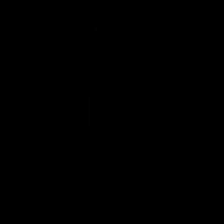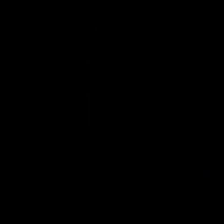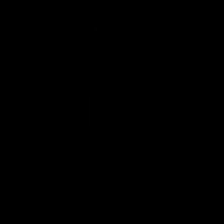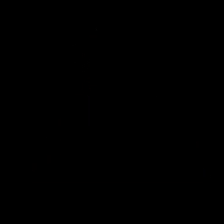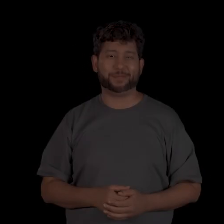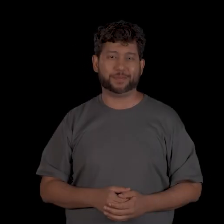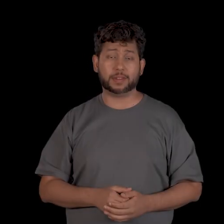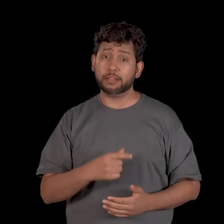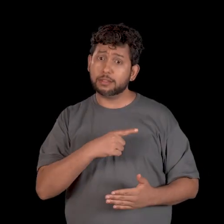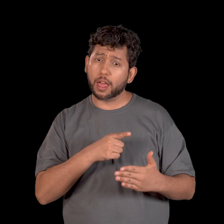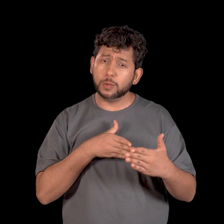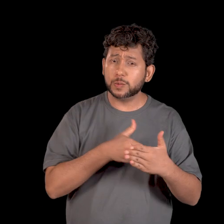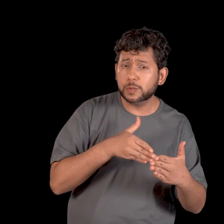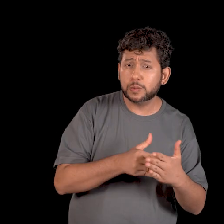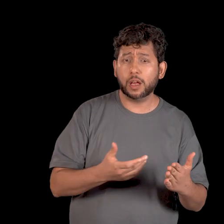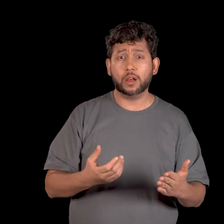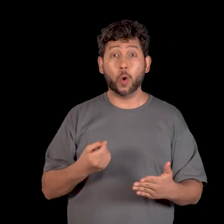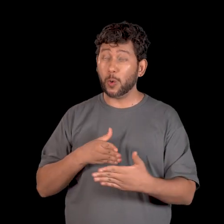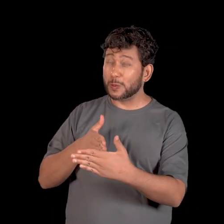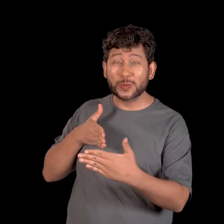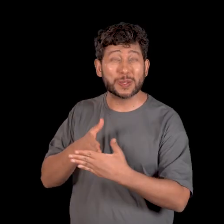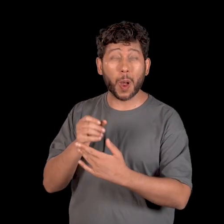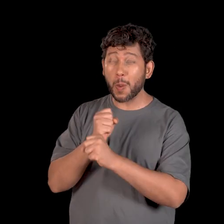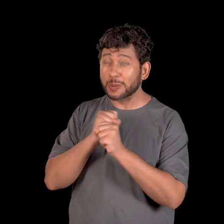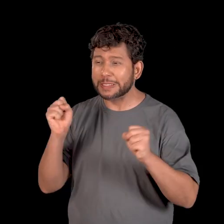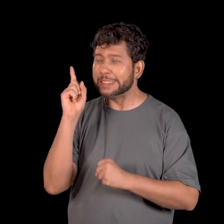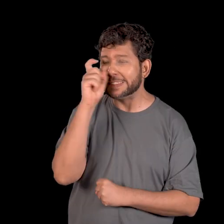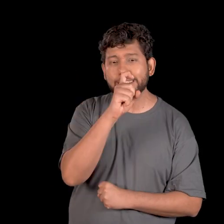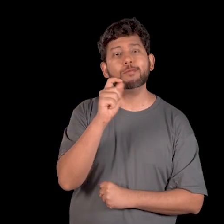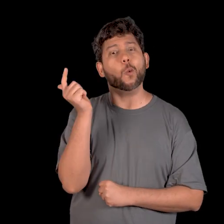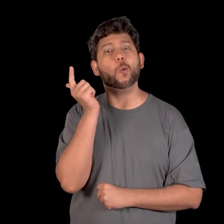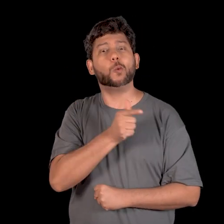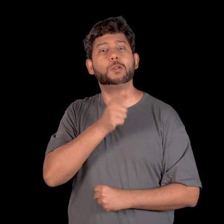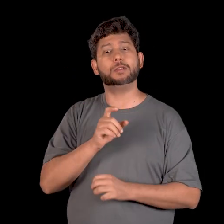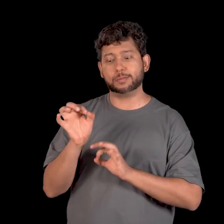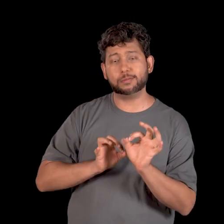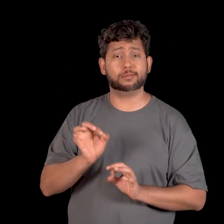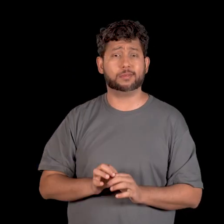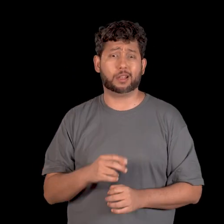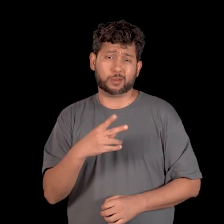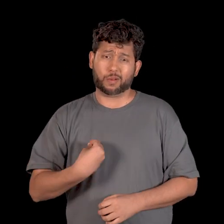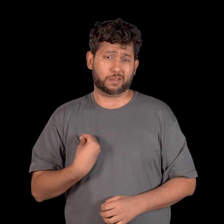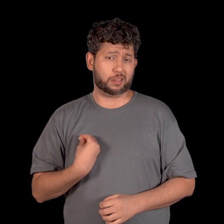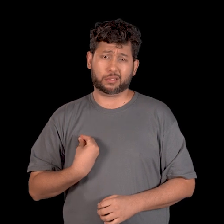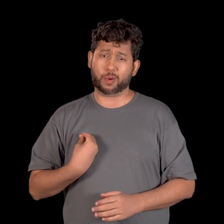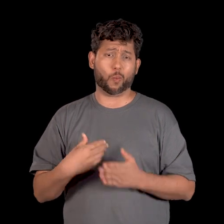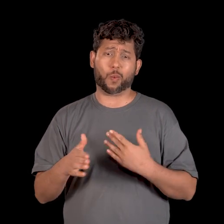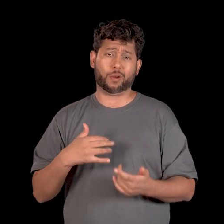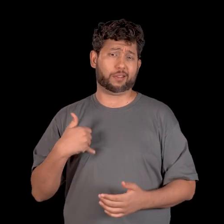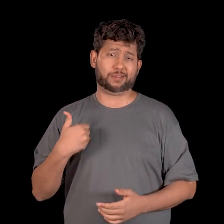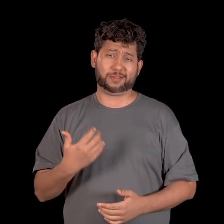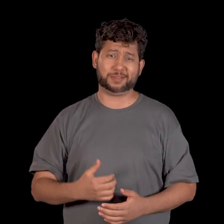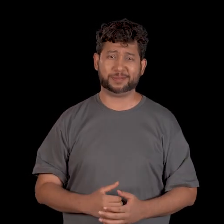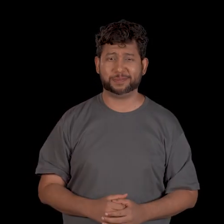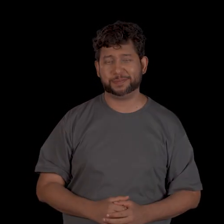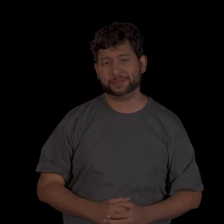ou mesmo se fracassou. O projeto de vida nos ajuda a perseverar diante das pequenas e das grandes dificuldades do dia a dia, e